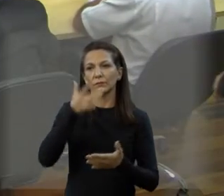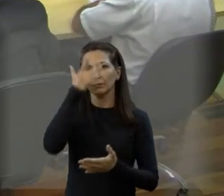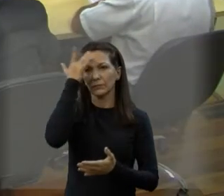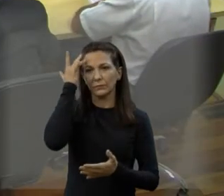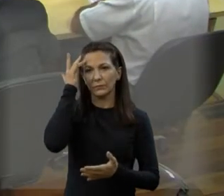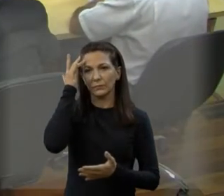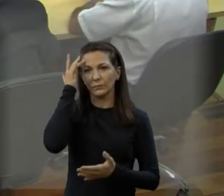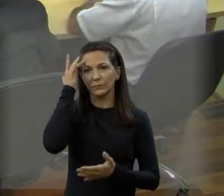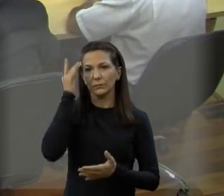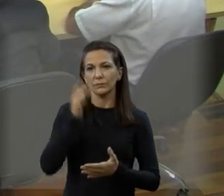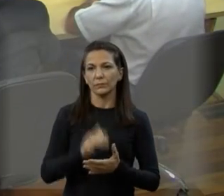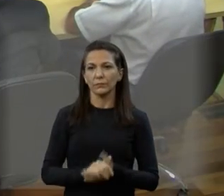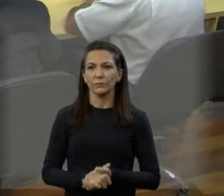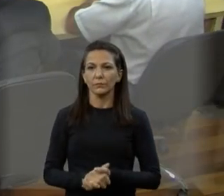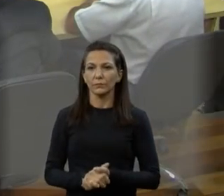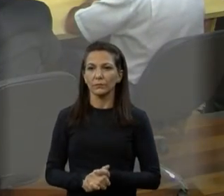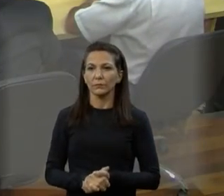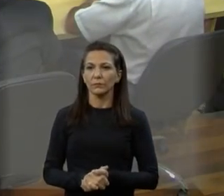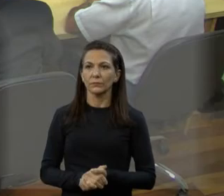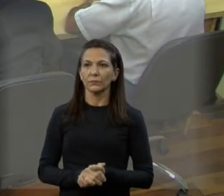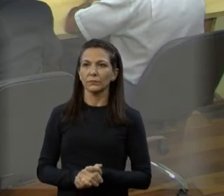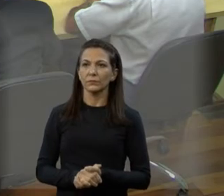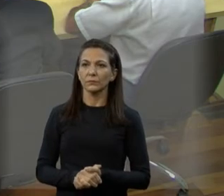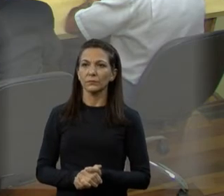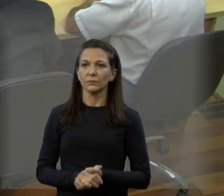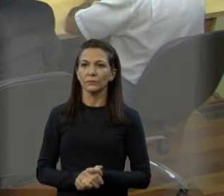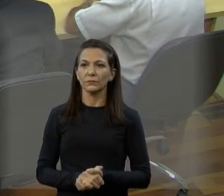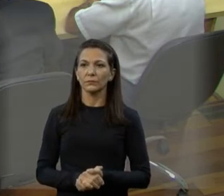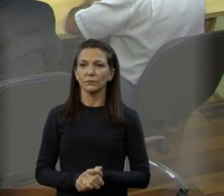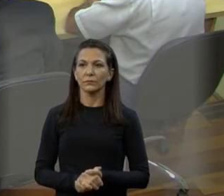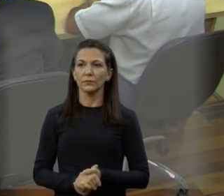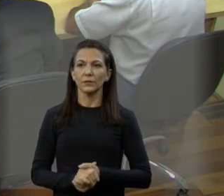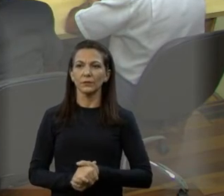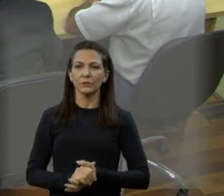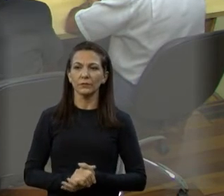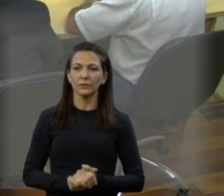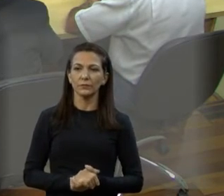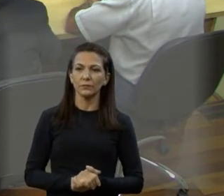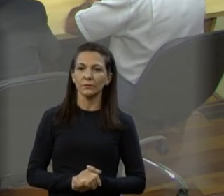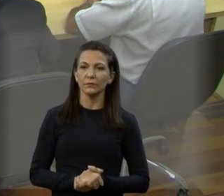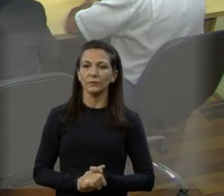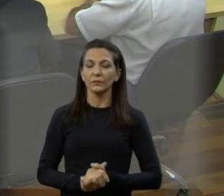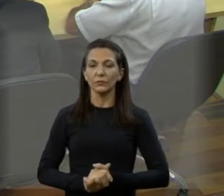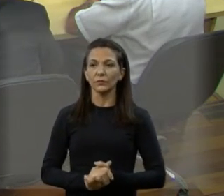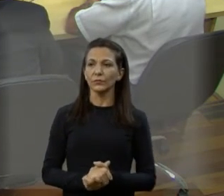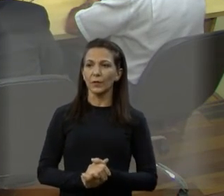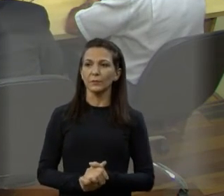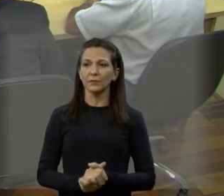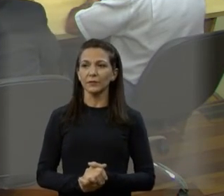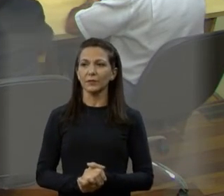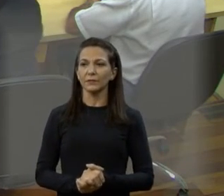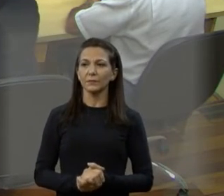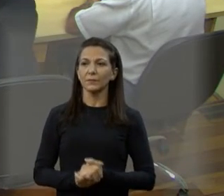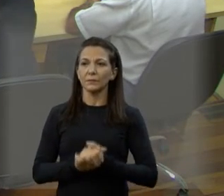E aí ah sei lá